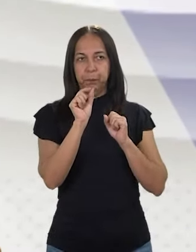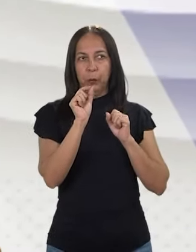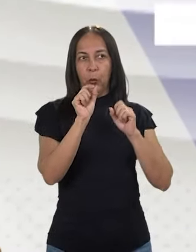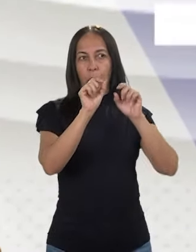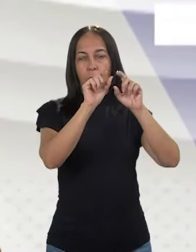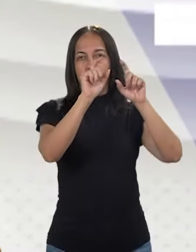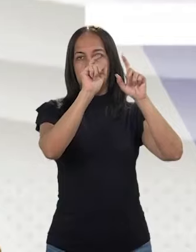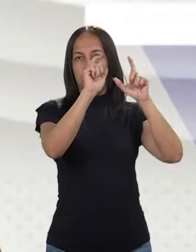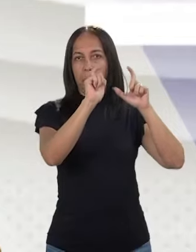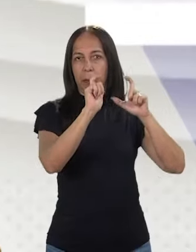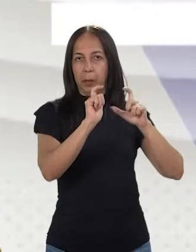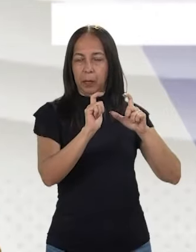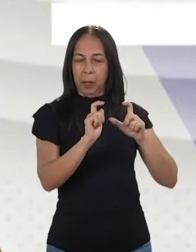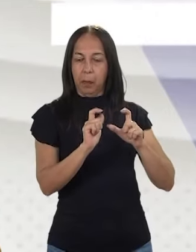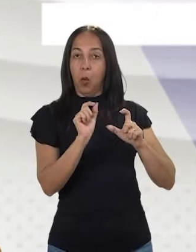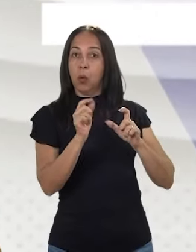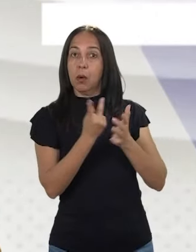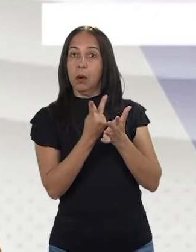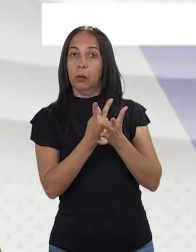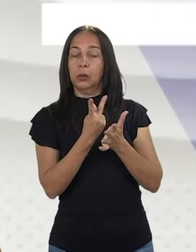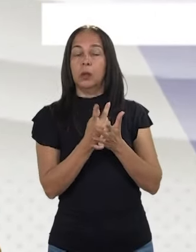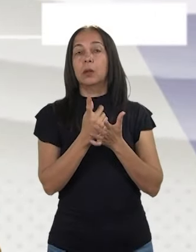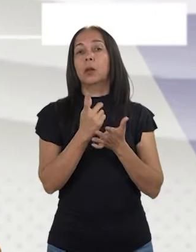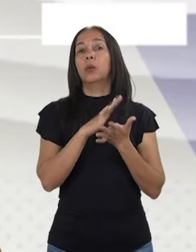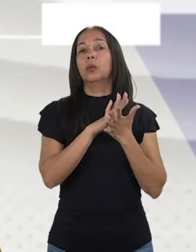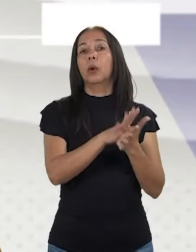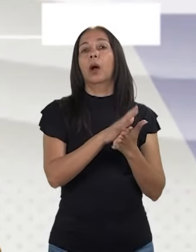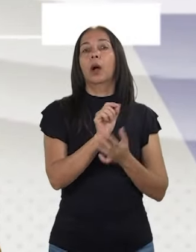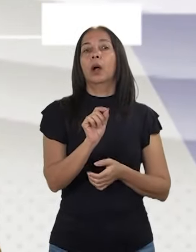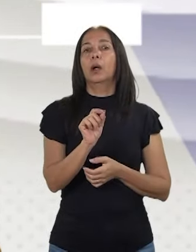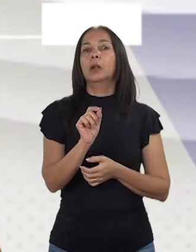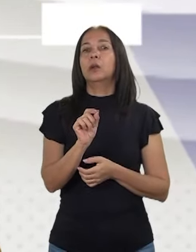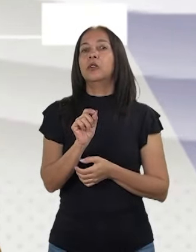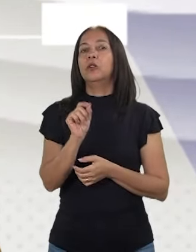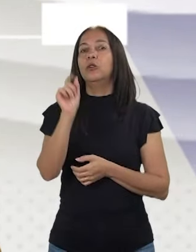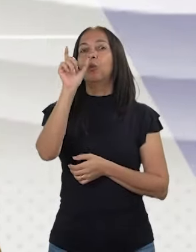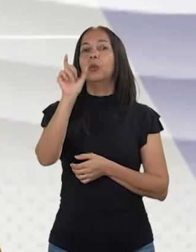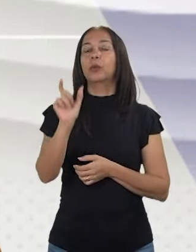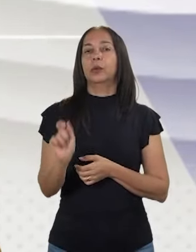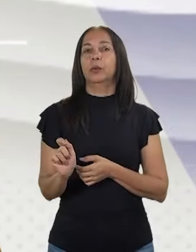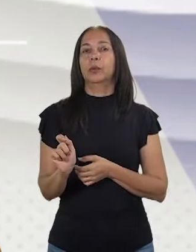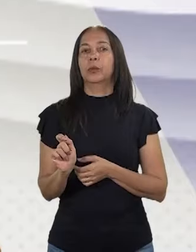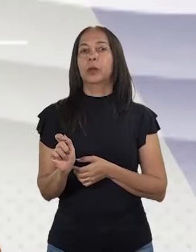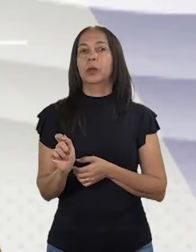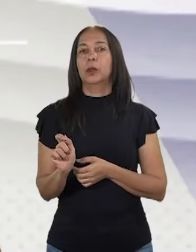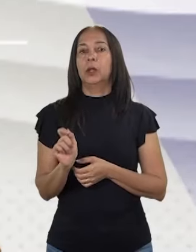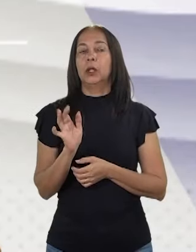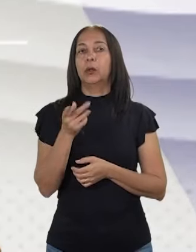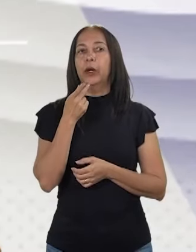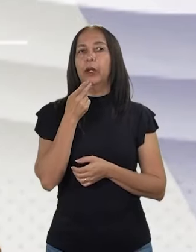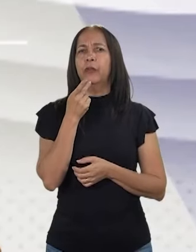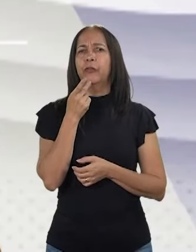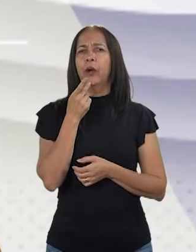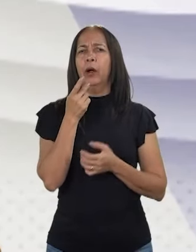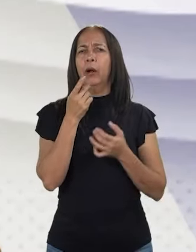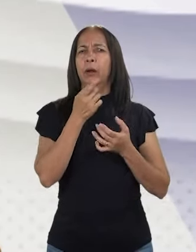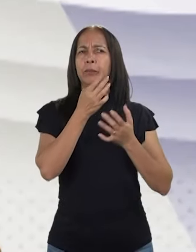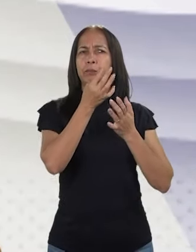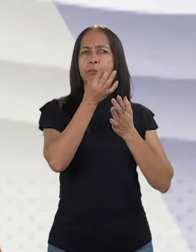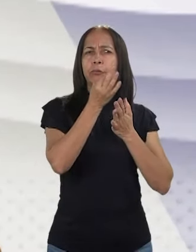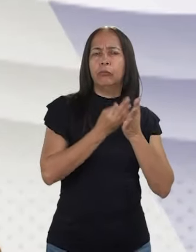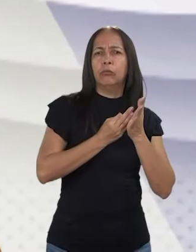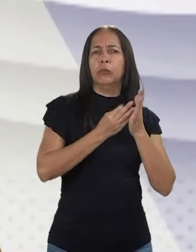todos os fatos ou a maioria dos fatos que ocorreram eh sobre racismo algorítmico e ele trabalha isso de uma forma